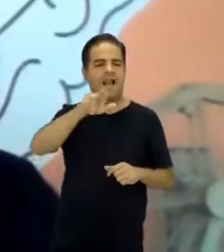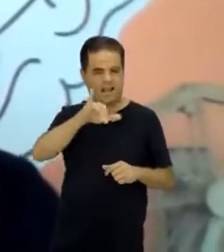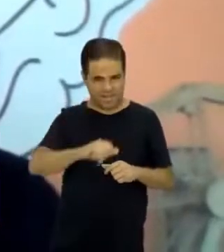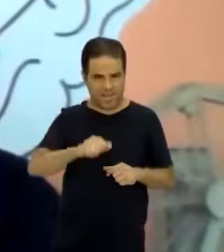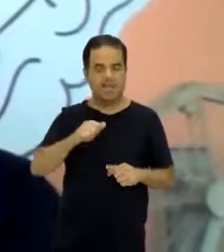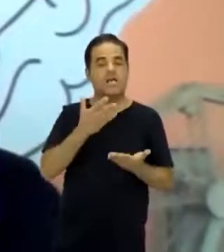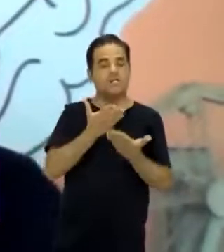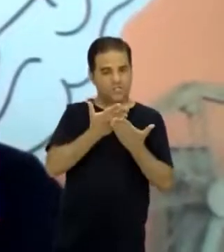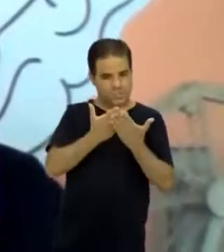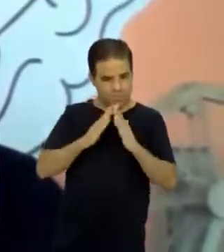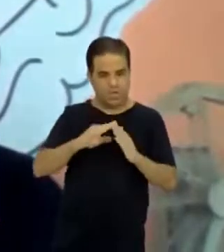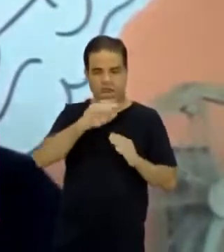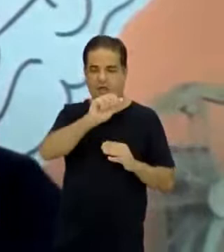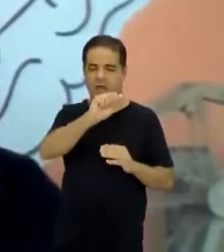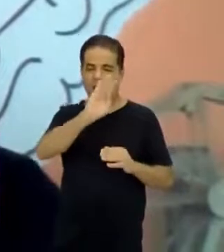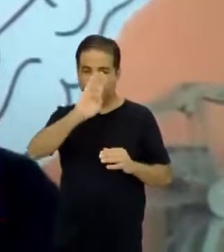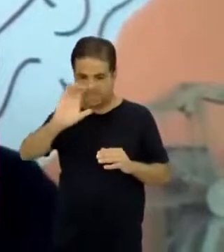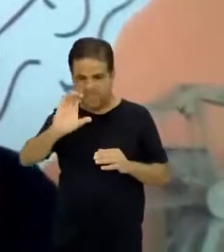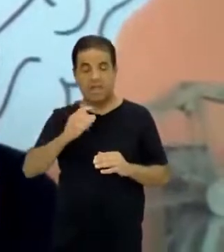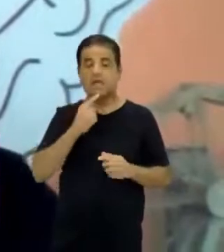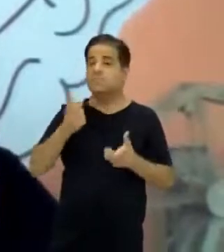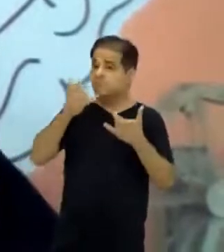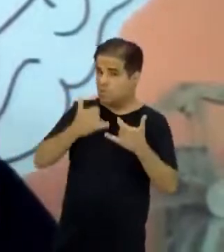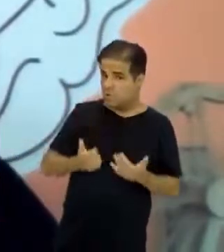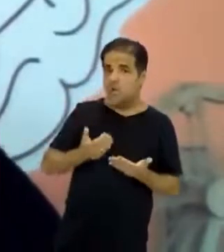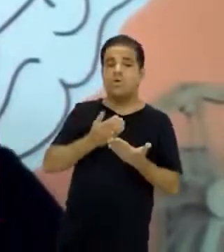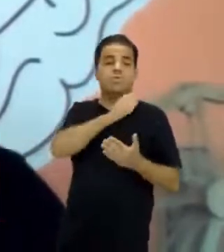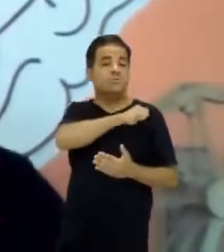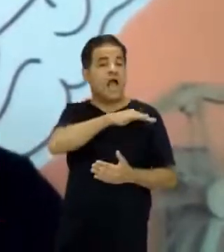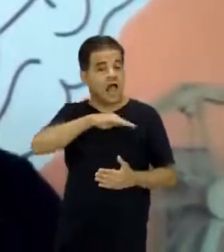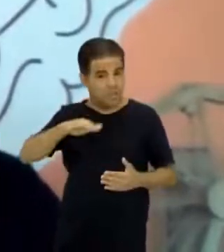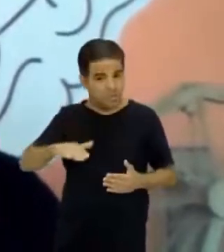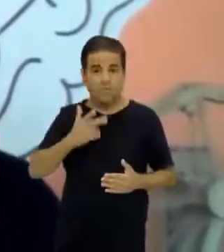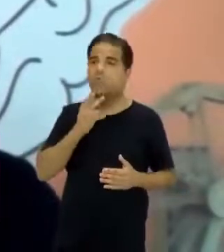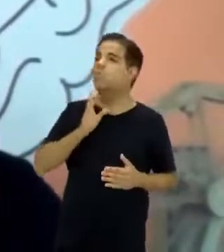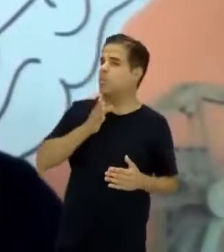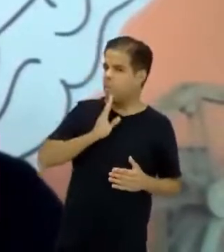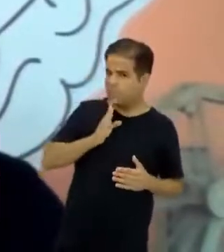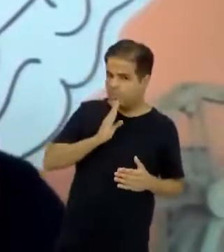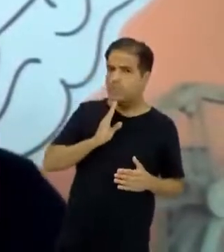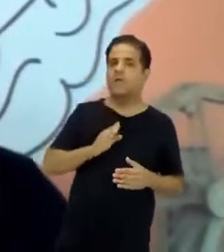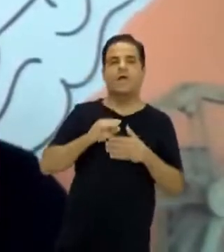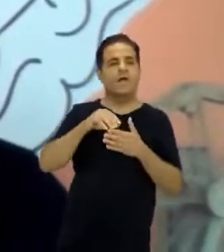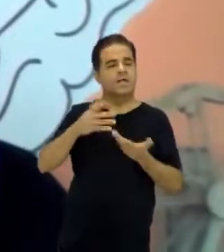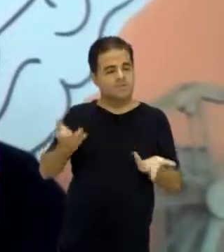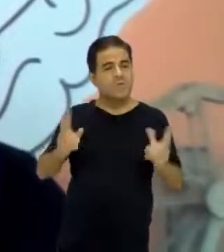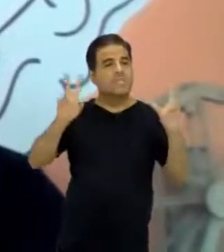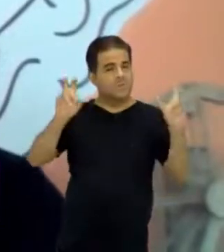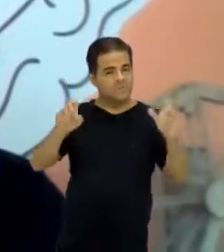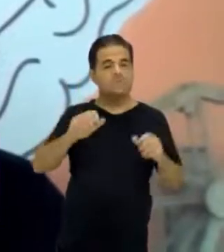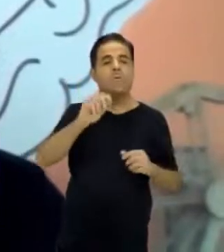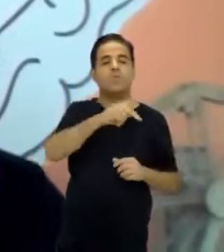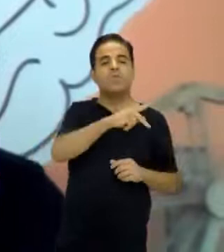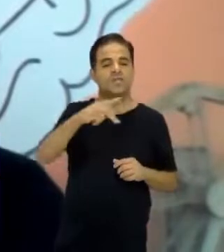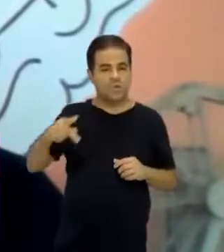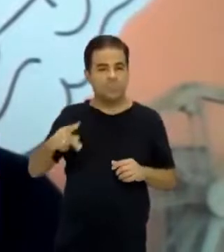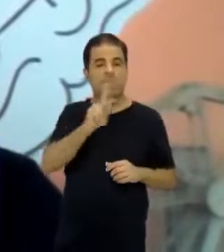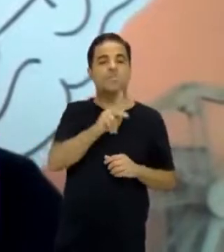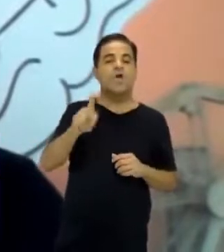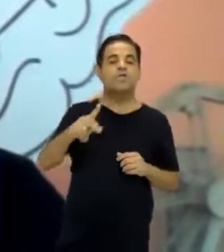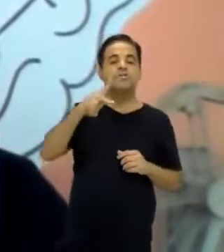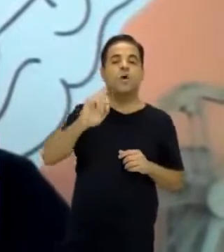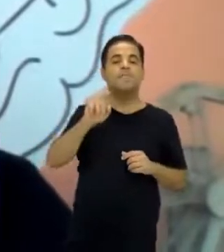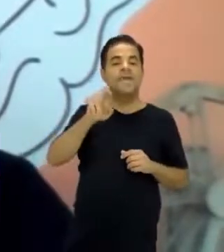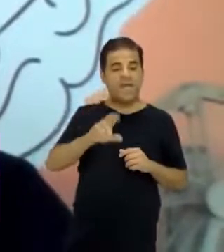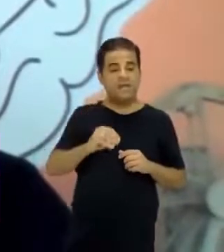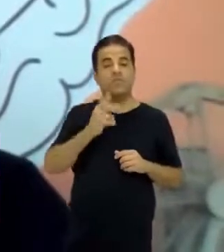do ABC, disse que os alunos estão gostando de conhecer o potenciômetro. O professor Pedro comentou